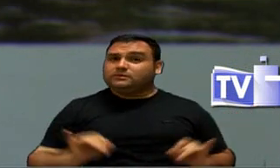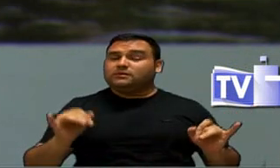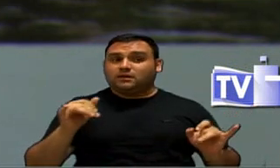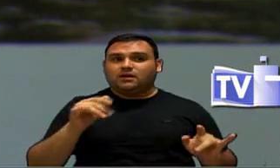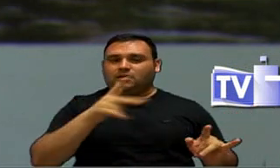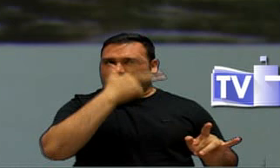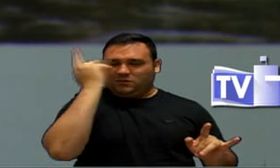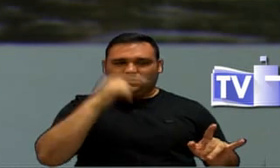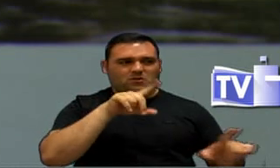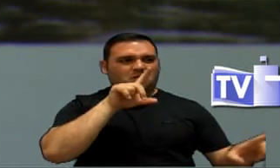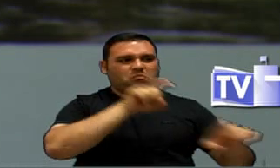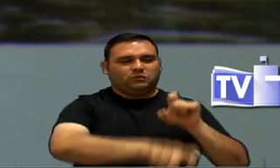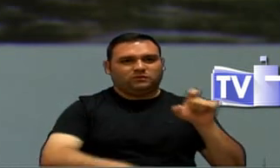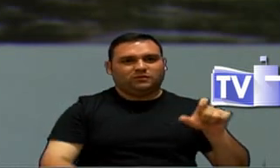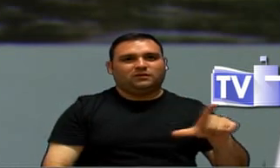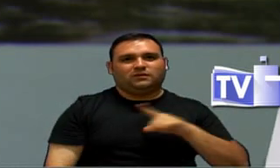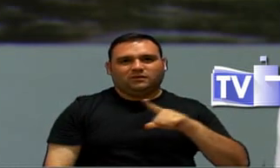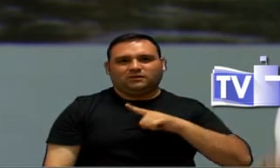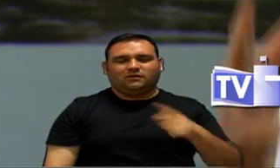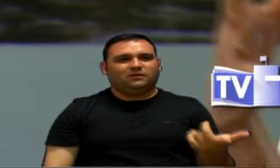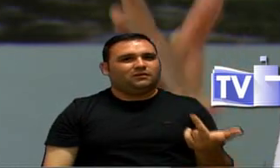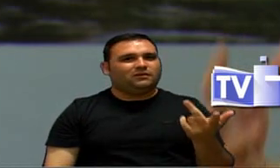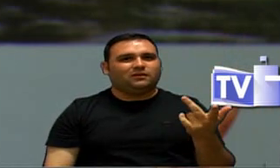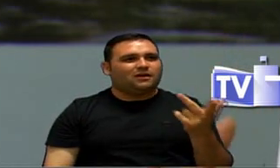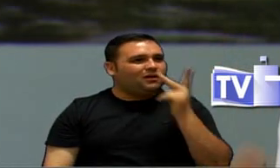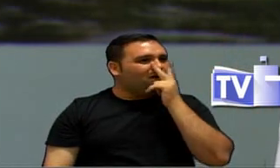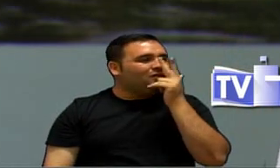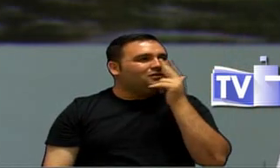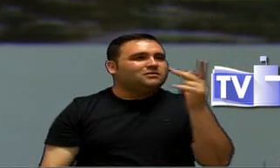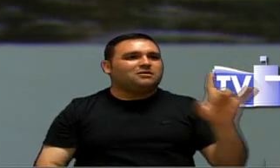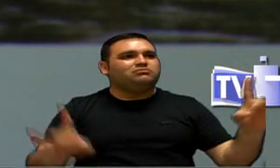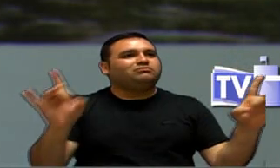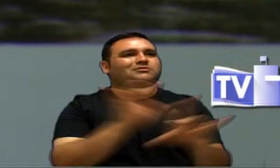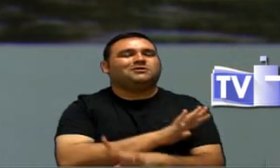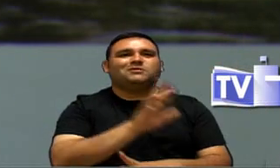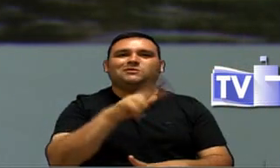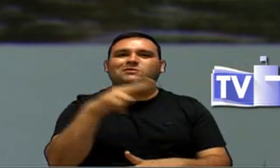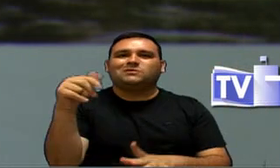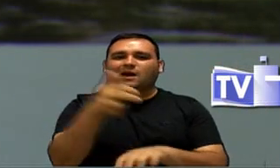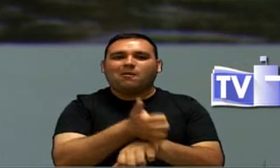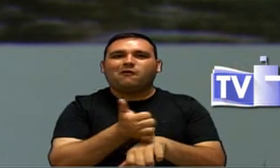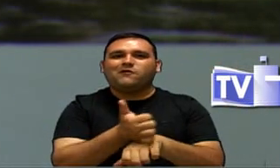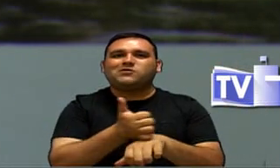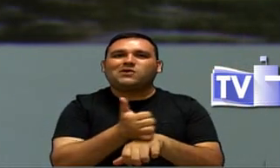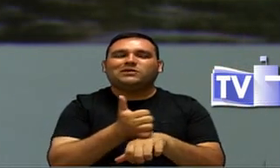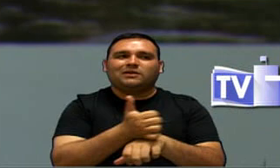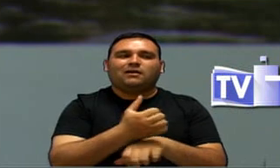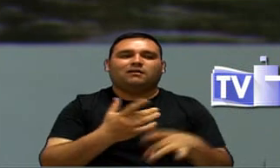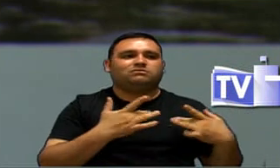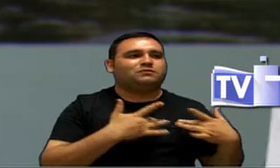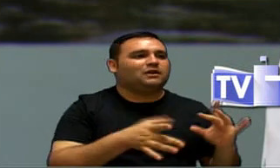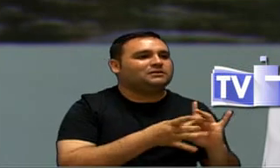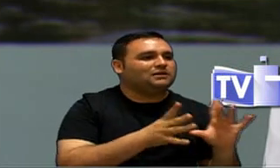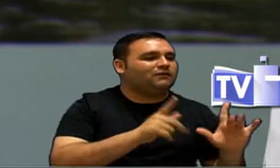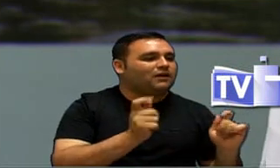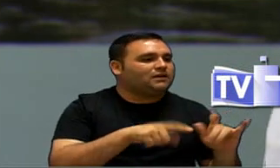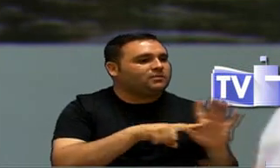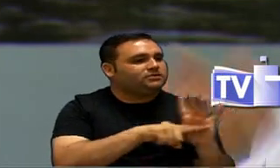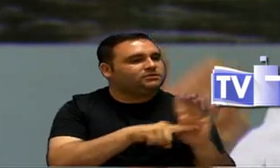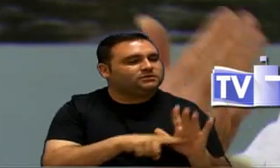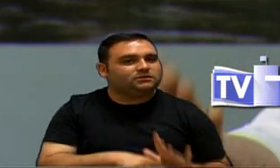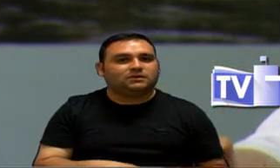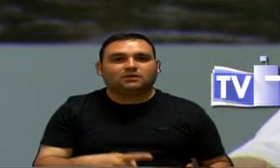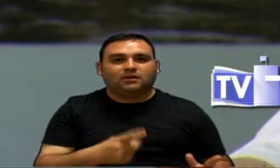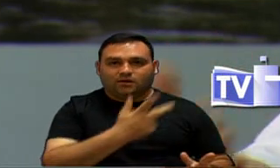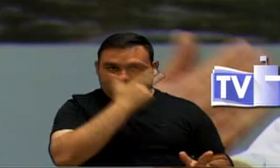violência sexual. Mas que não se consegue resolver essa questão do profissional estar à disposição da... Não